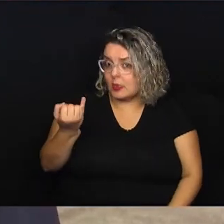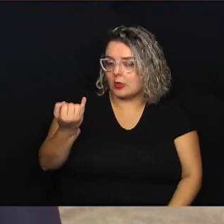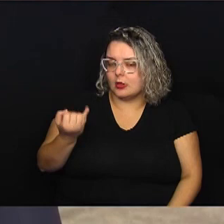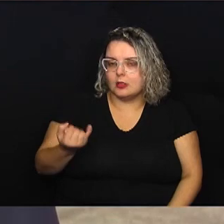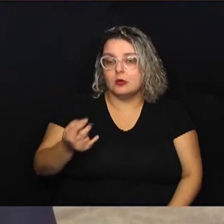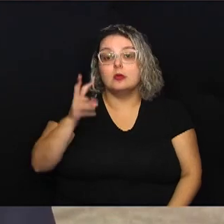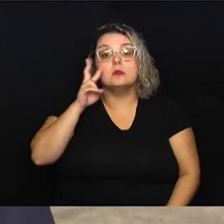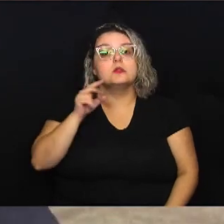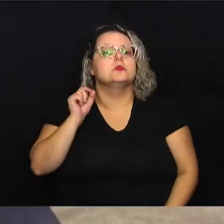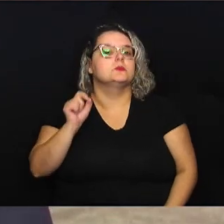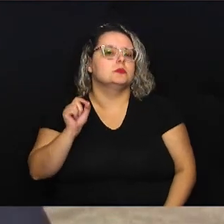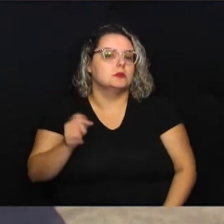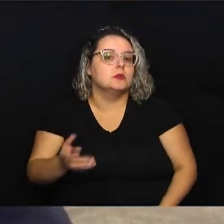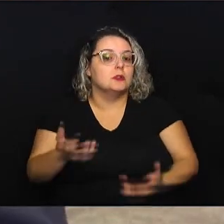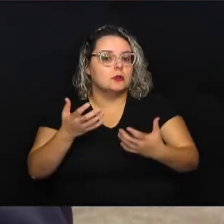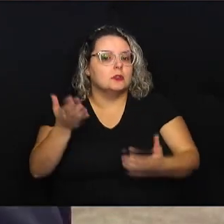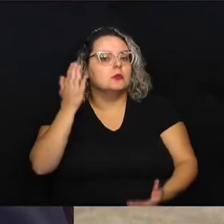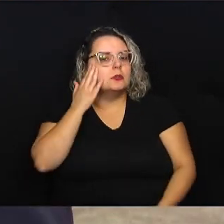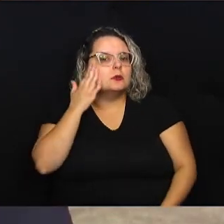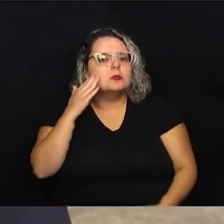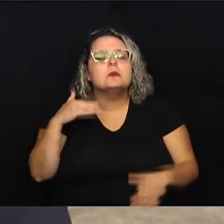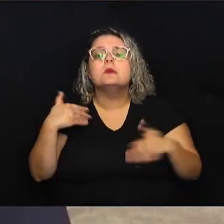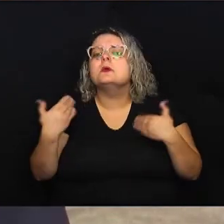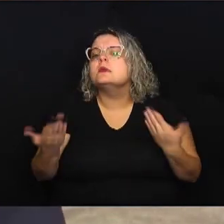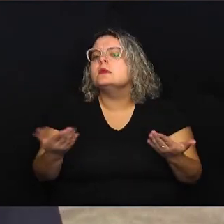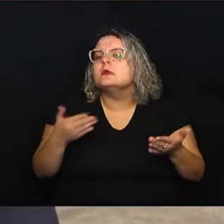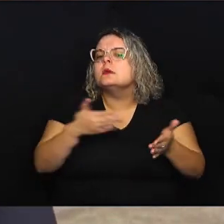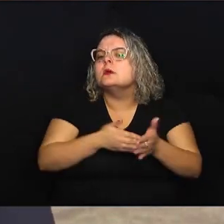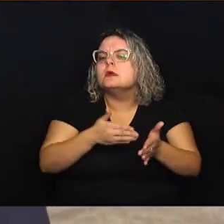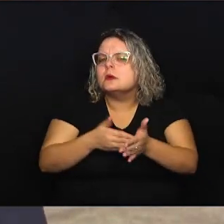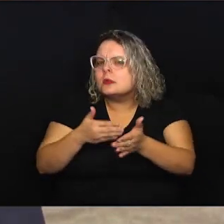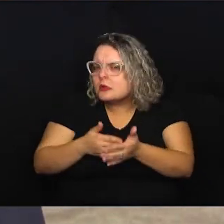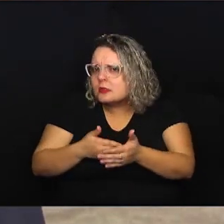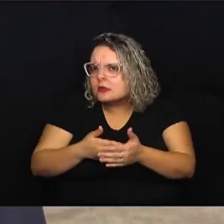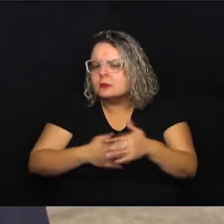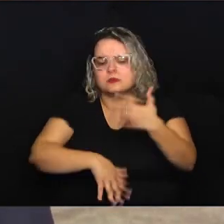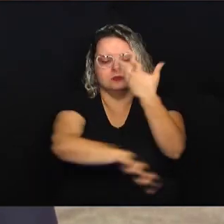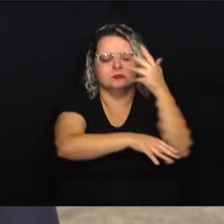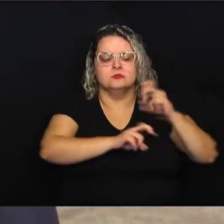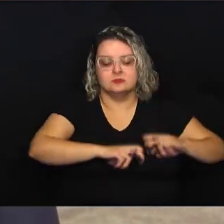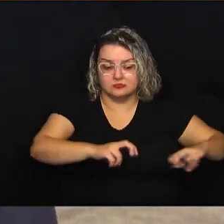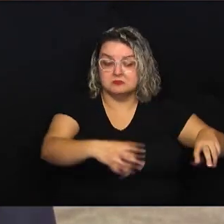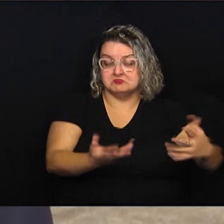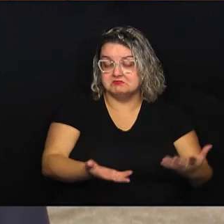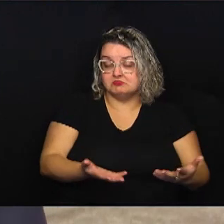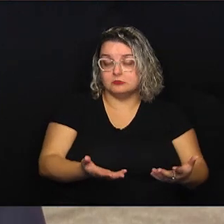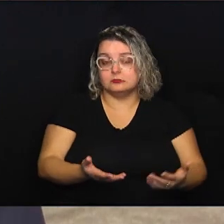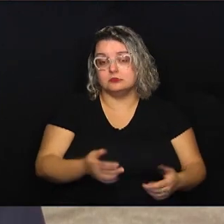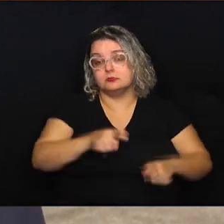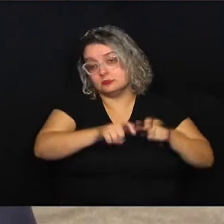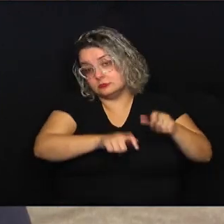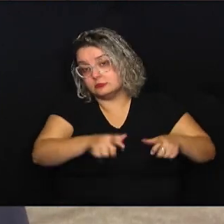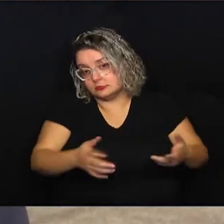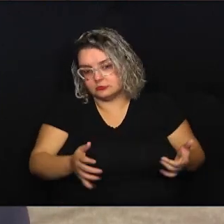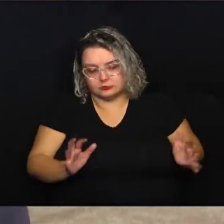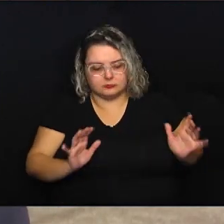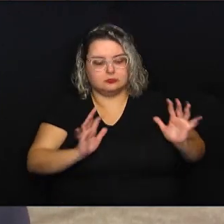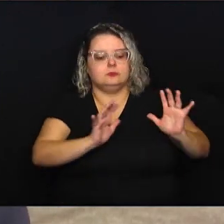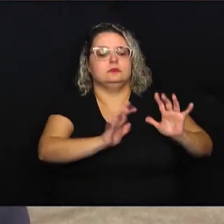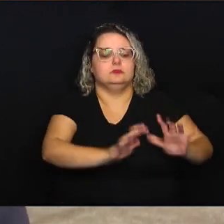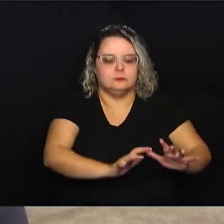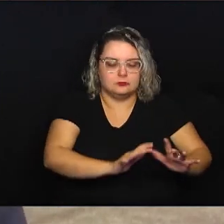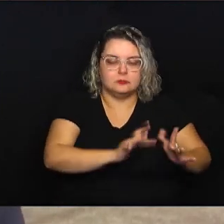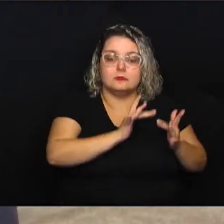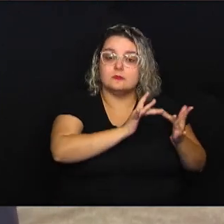visto que a gente quer entender quais são os limites do parque, não é? Para que a população possa ali, em contato